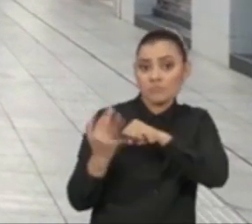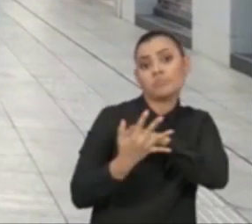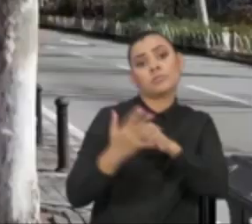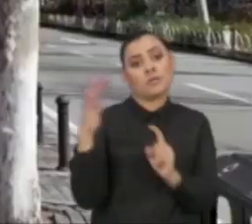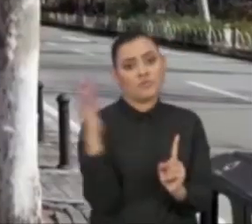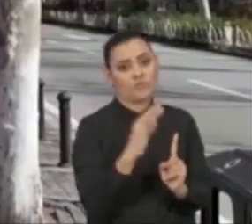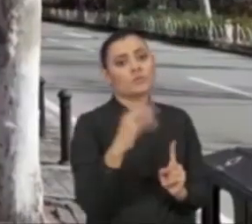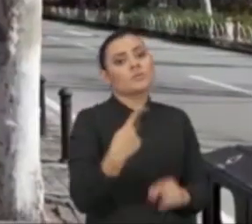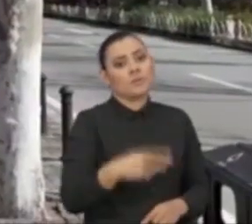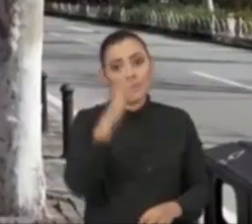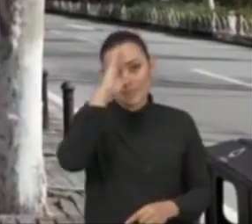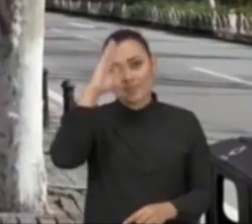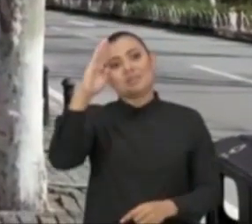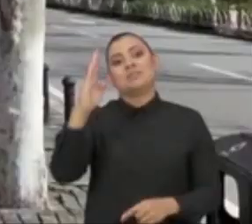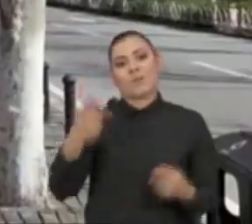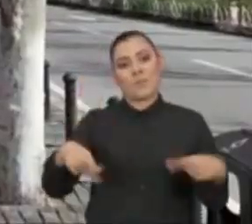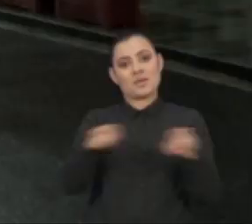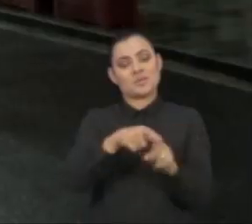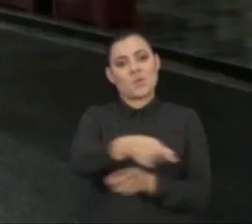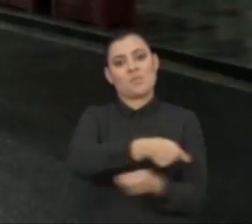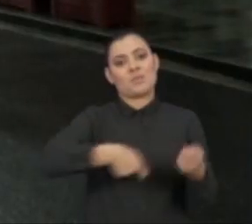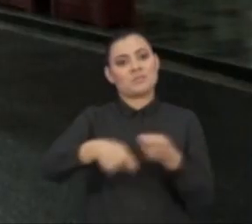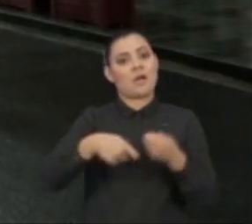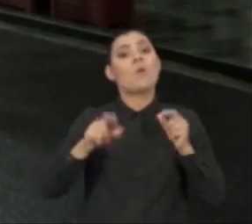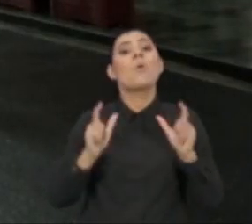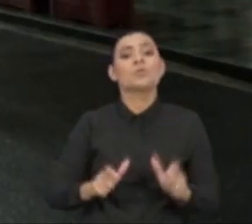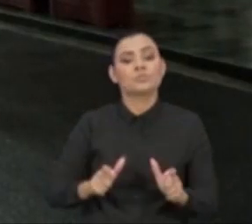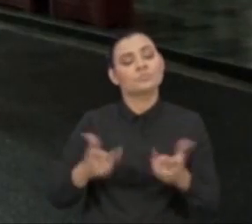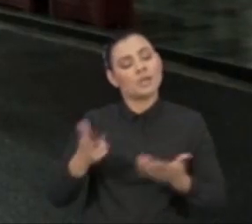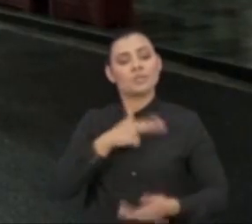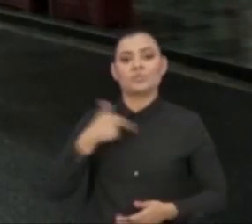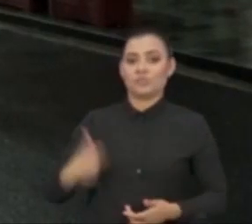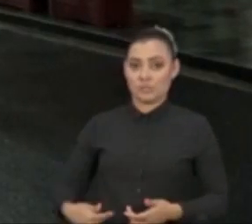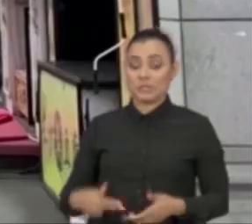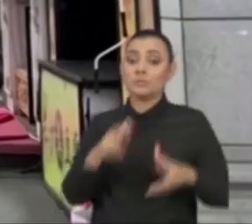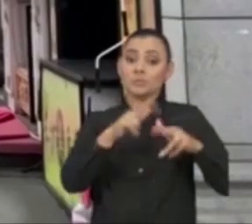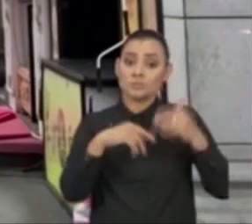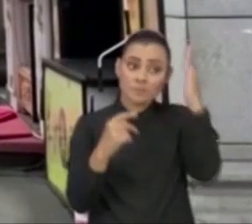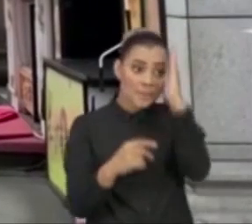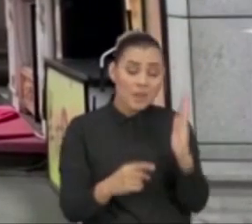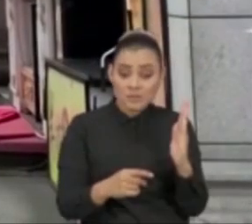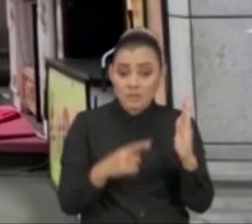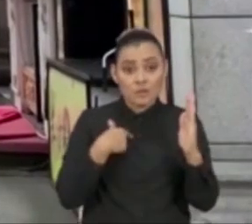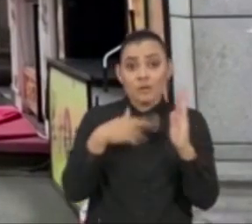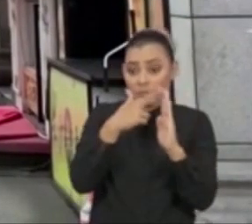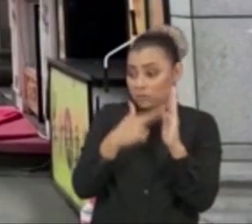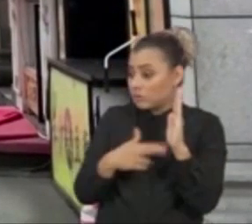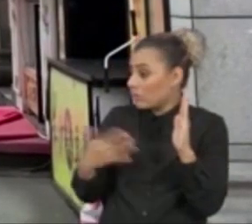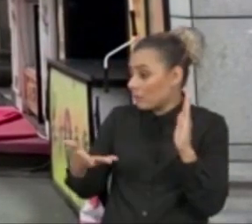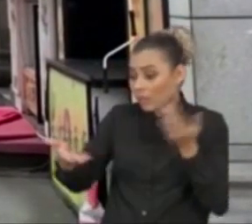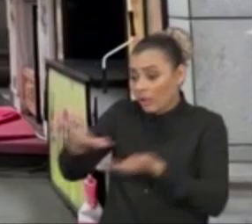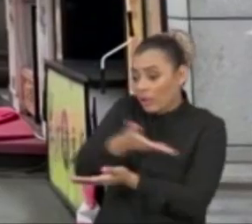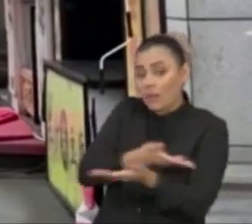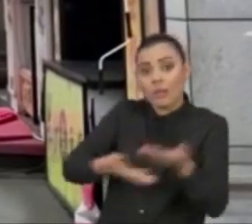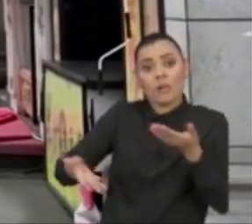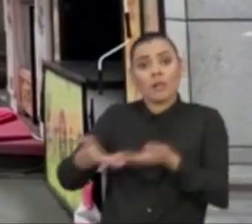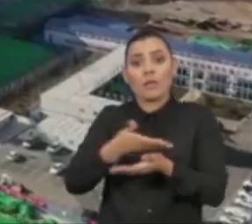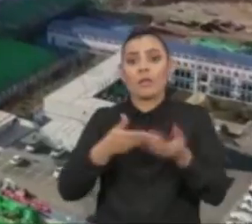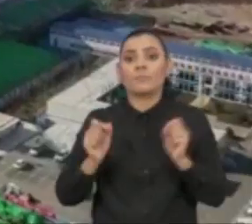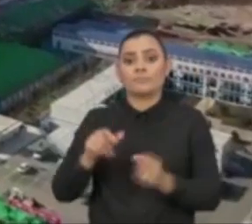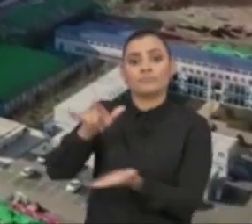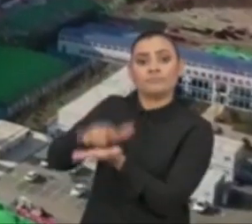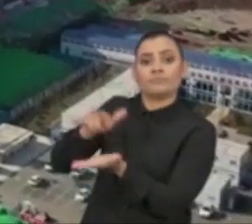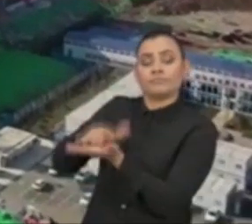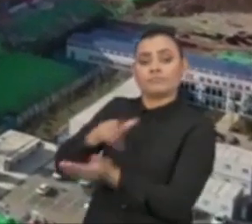cheio o nosso principal parceiro comercial. As medidas adotadas pelo governo isolaram o epicentro da doença, Wuhan,